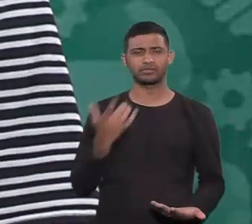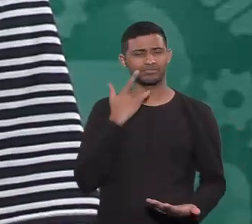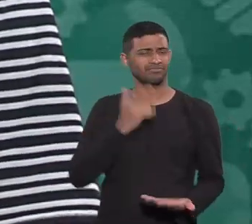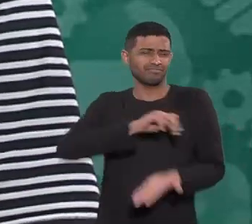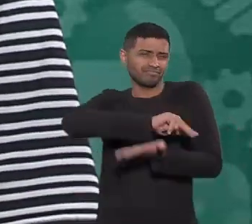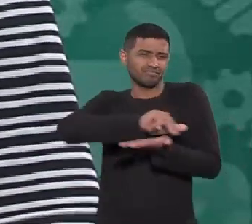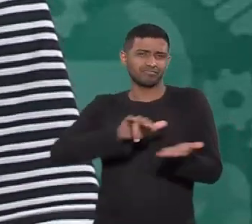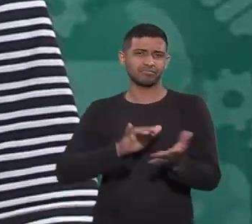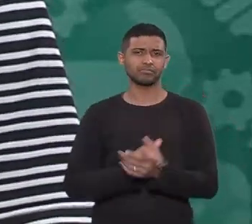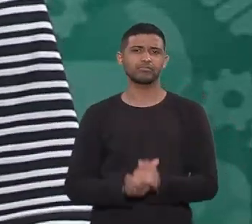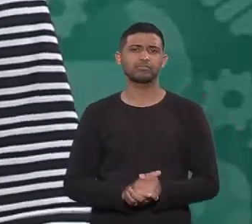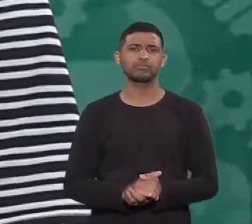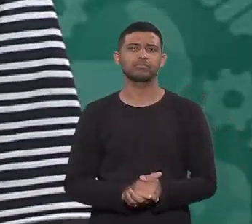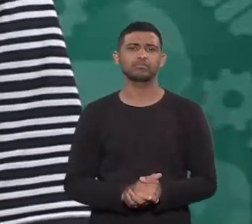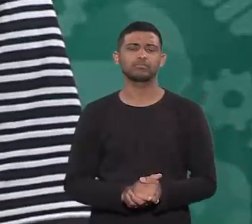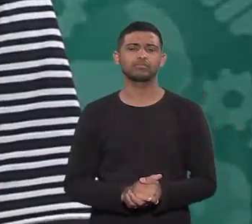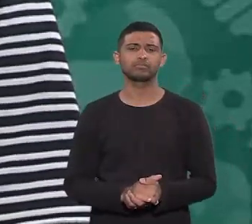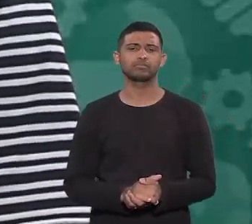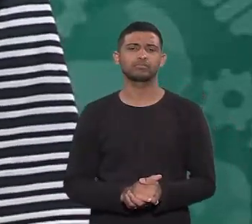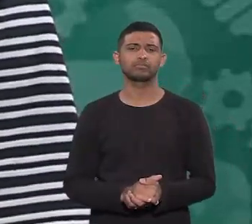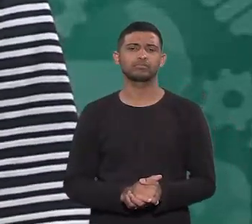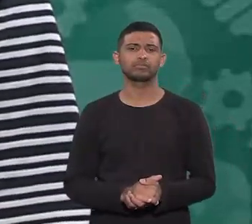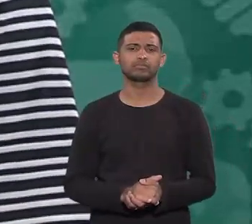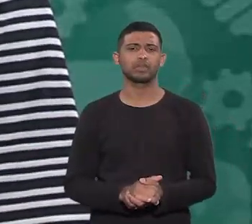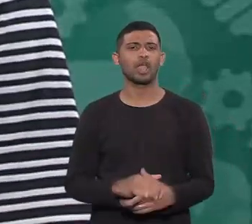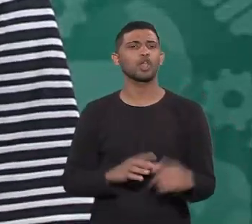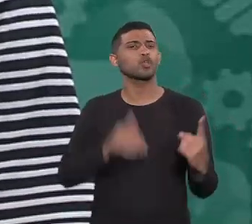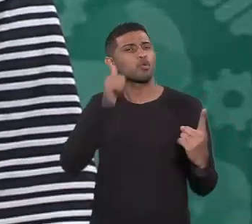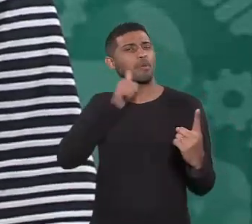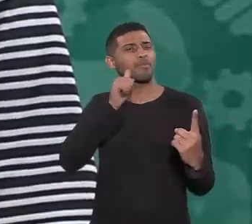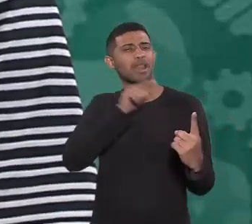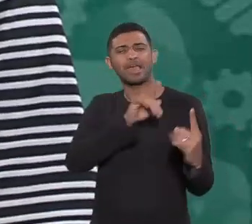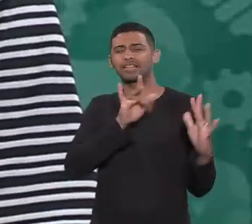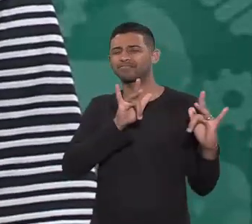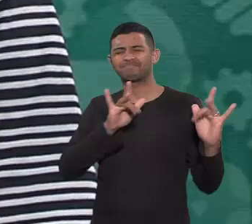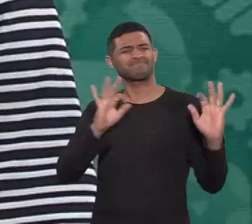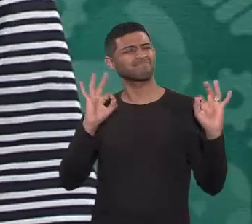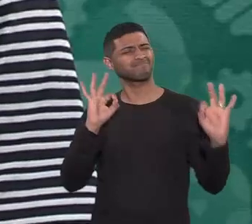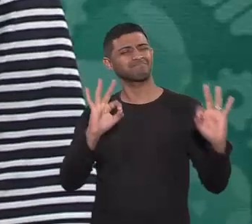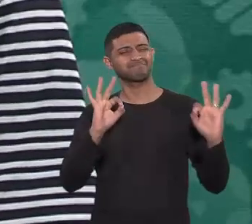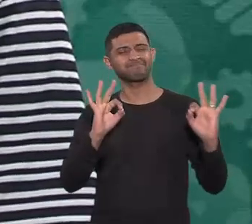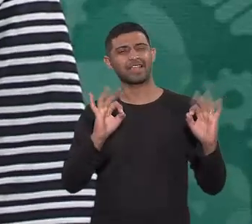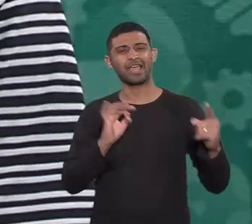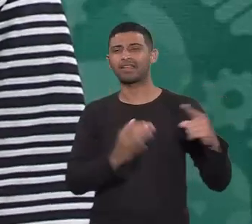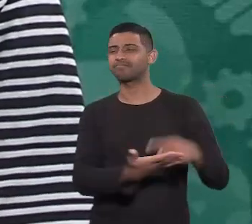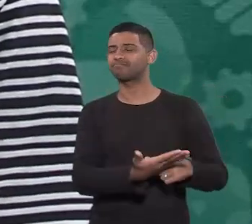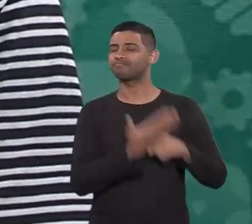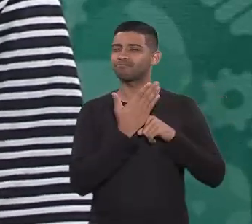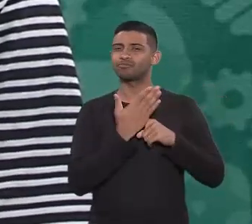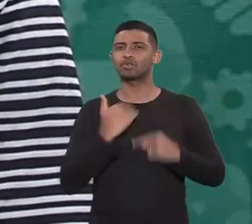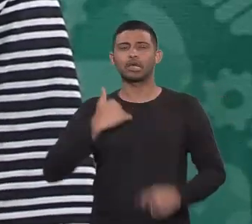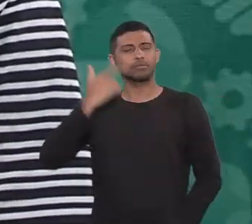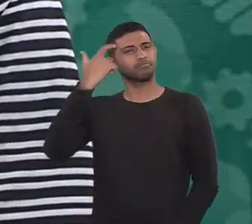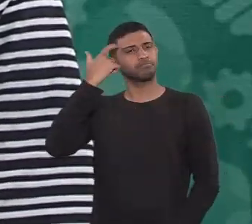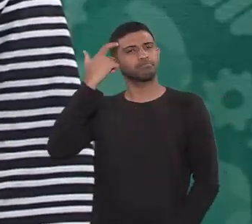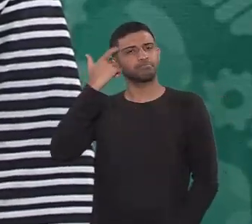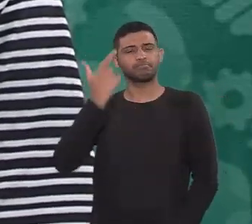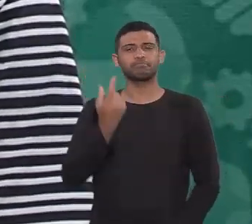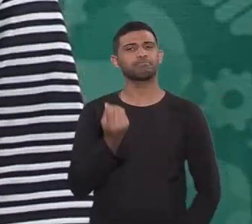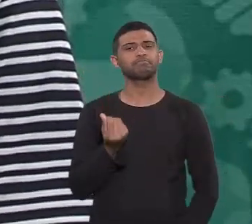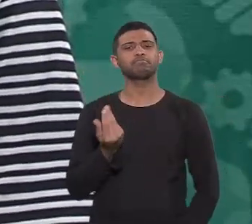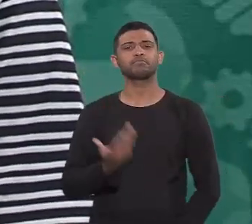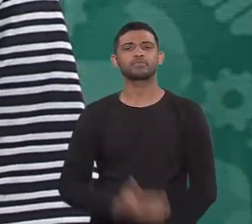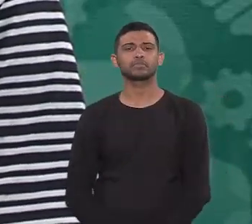E, enfim, aí conheci uma mulher incrível, que é a minha namorada, que me ajudou a